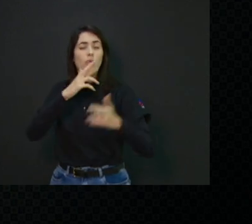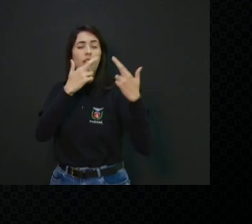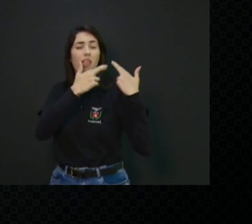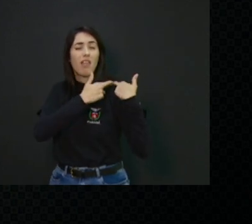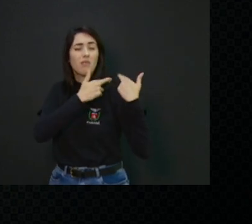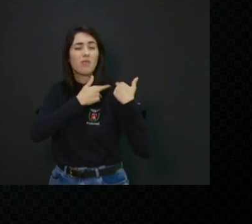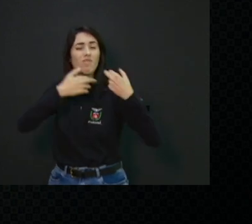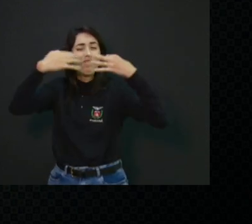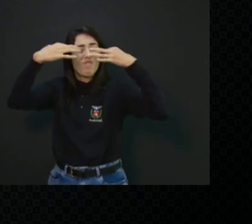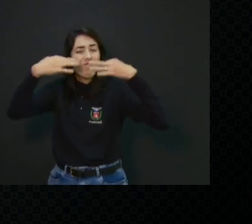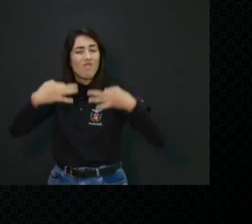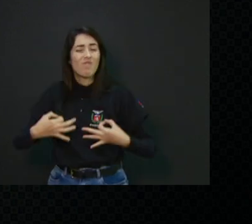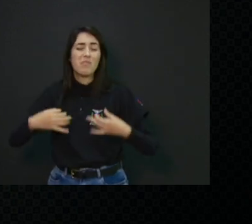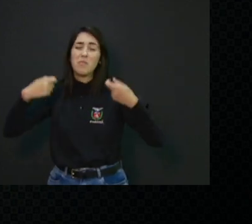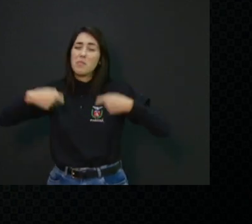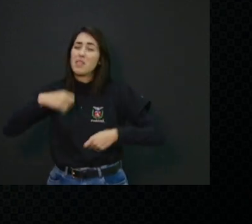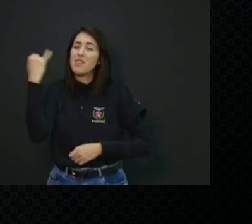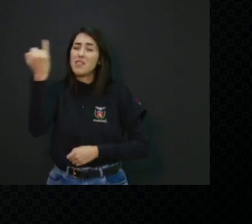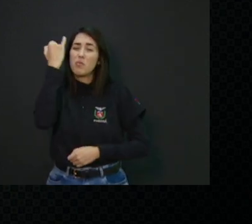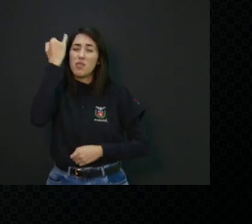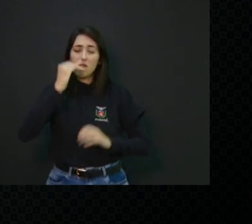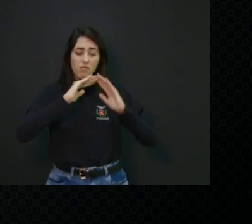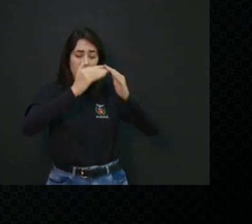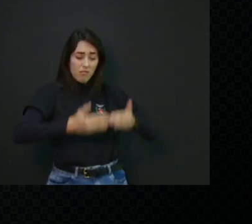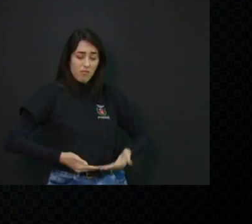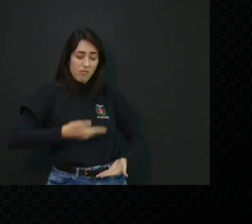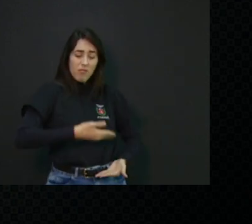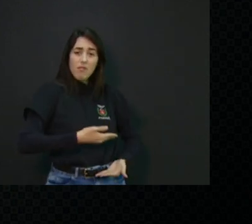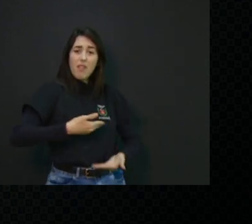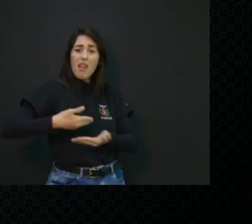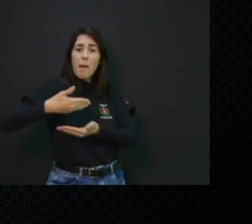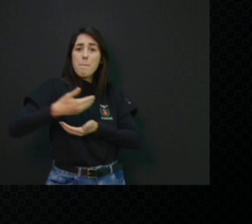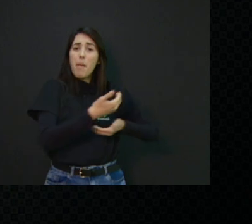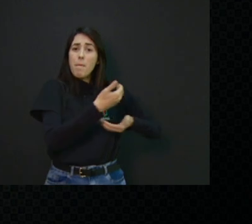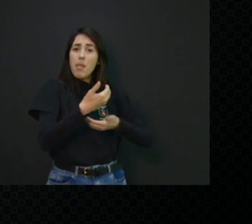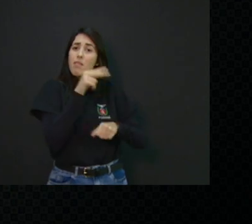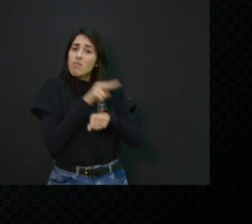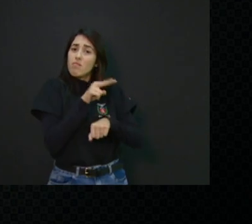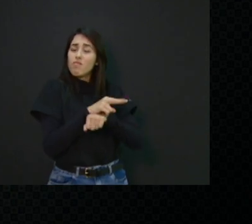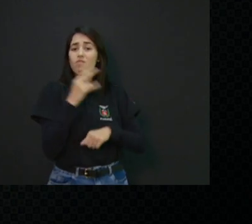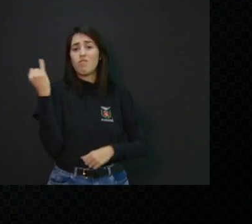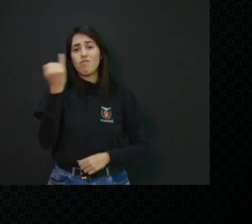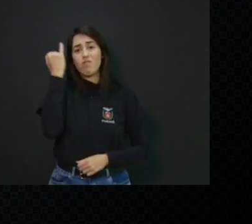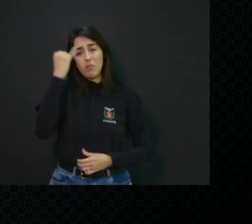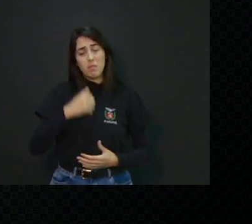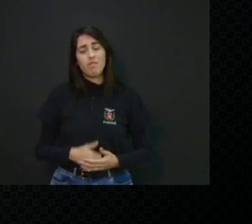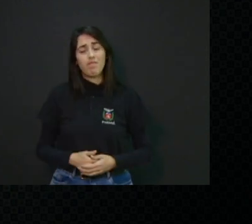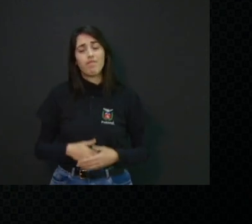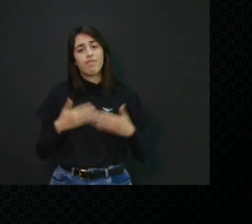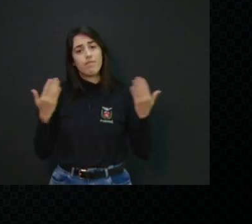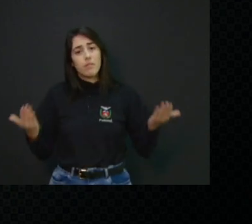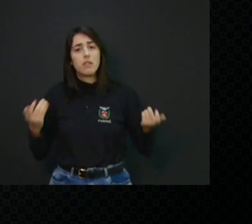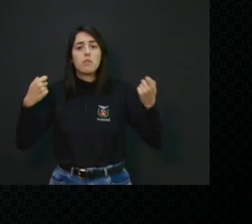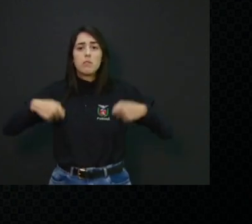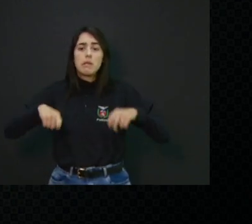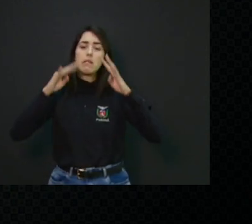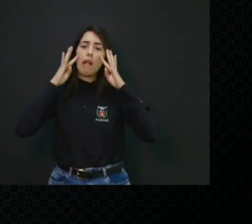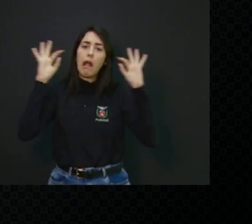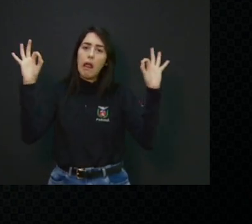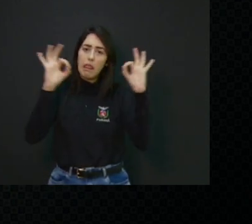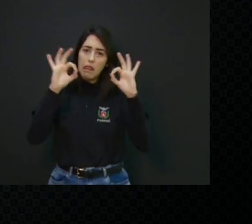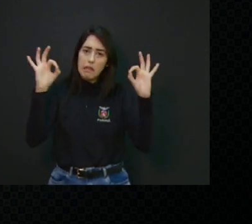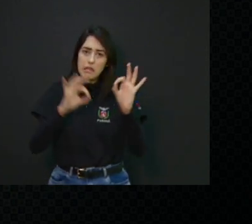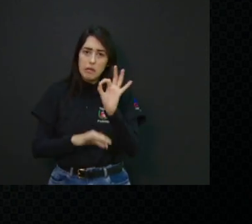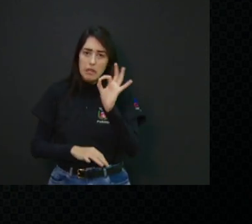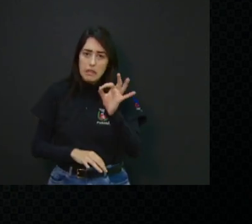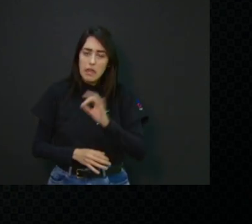responsável, um respeito ao bebê, né, e à mãe, então realmente estar atento a isso, né, então